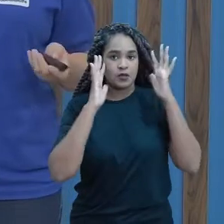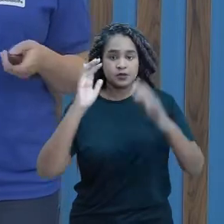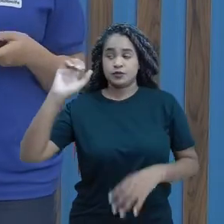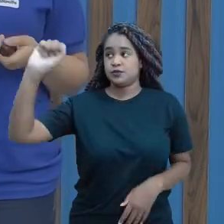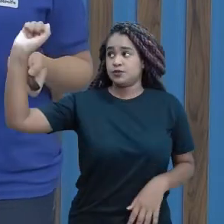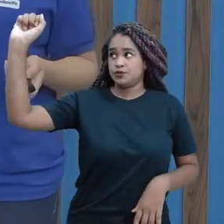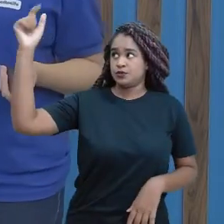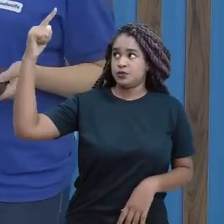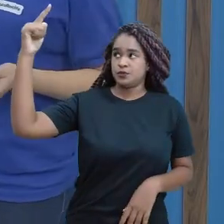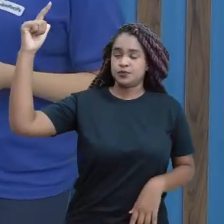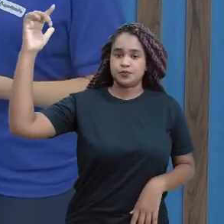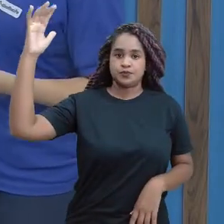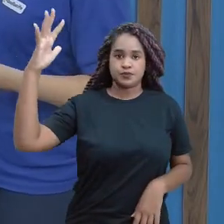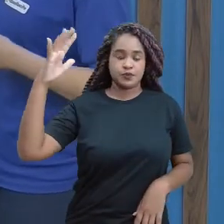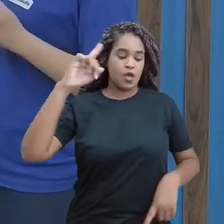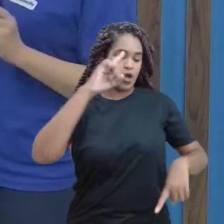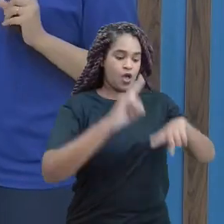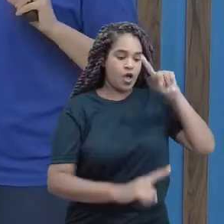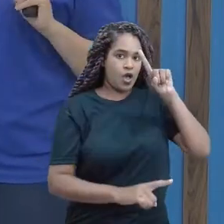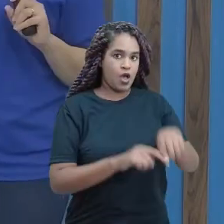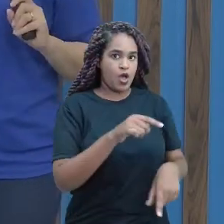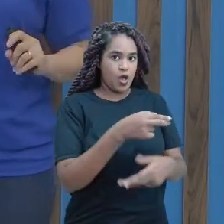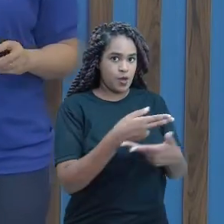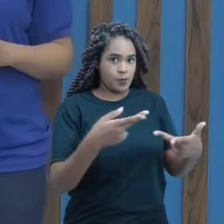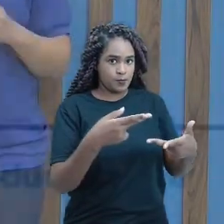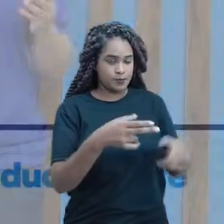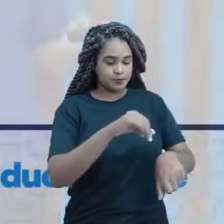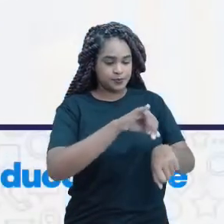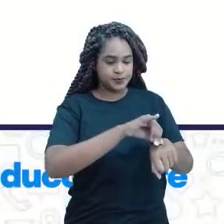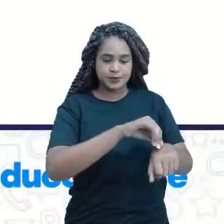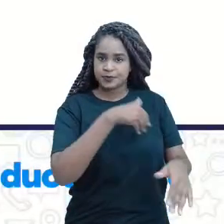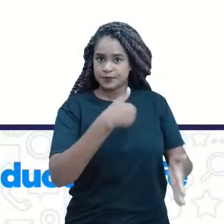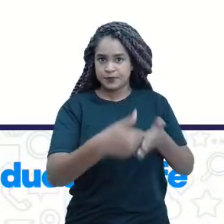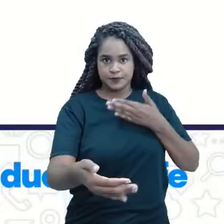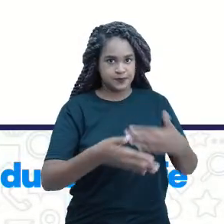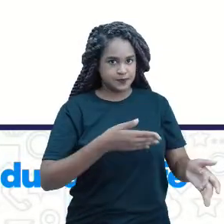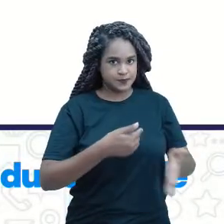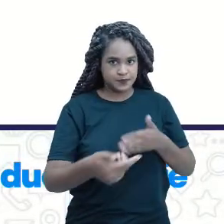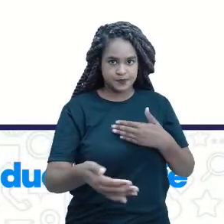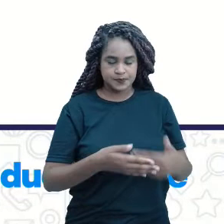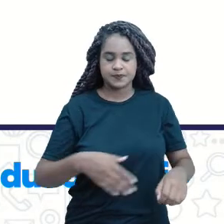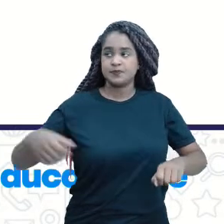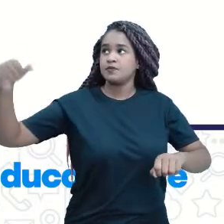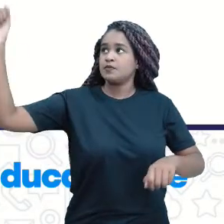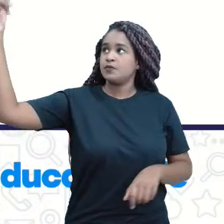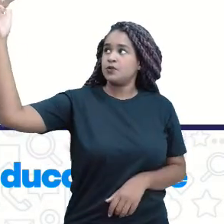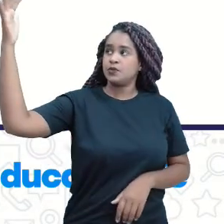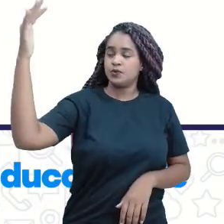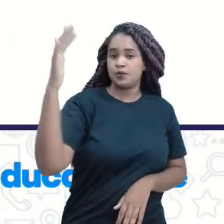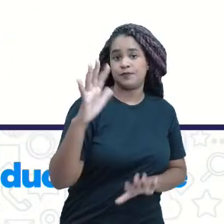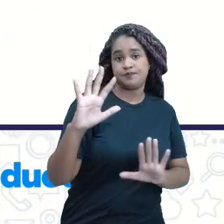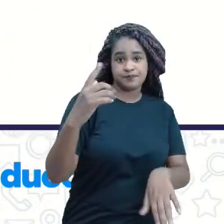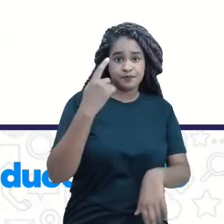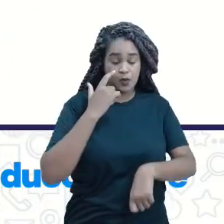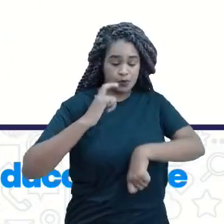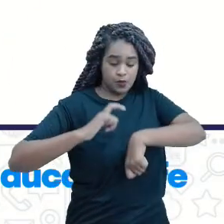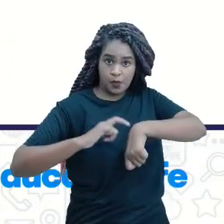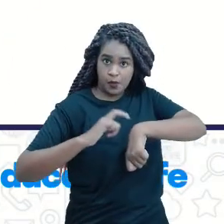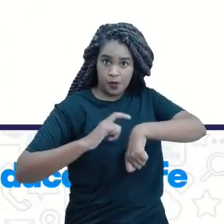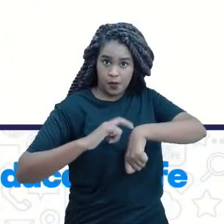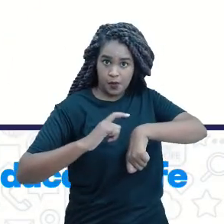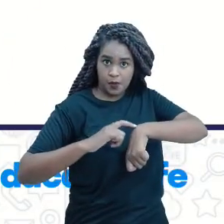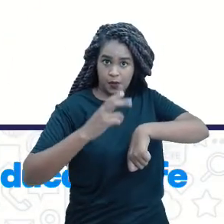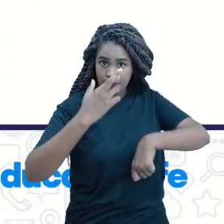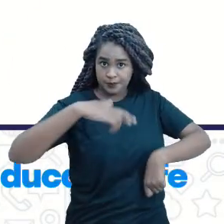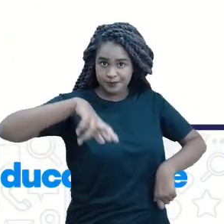sobre determinado objeto. Ao meio-dia, de acordo com o estudo da geografia, né, professor? Em tese, a gente tem o sol